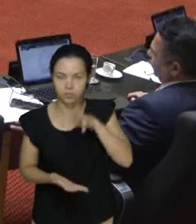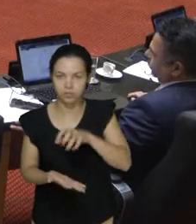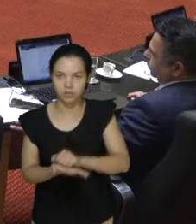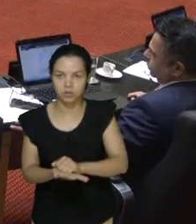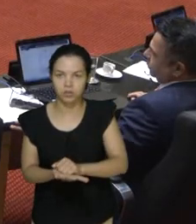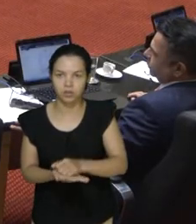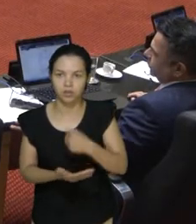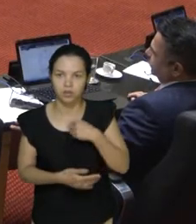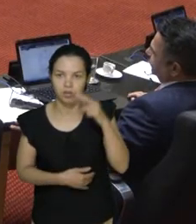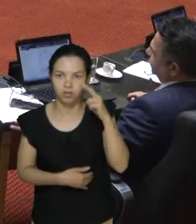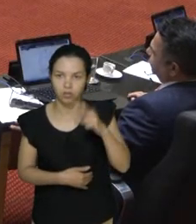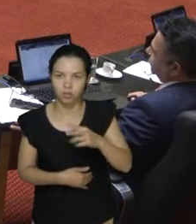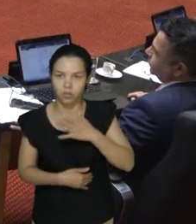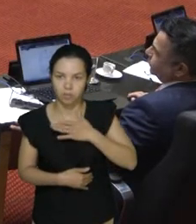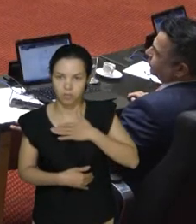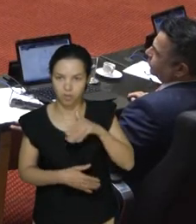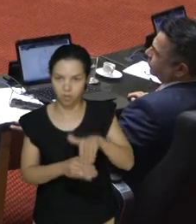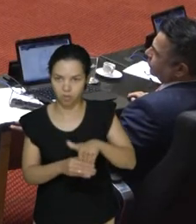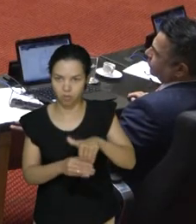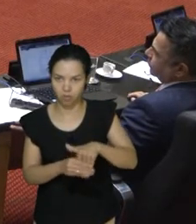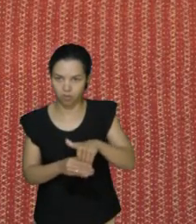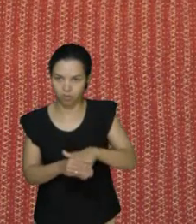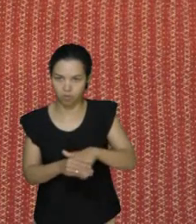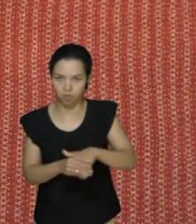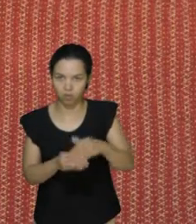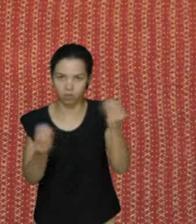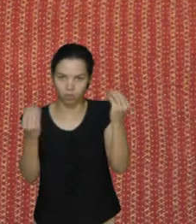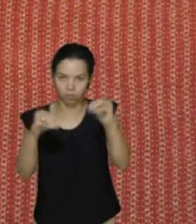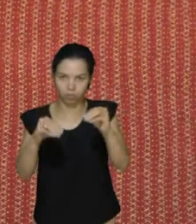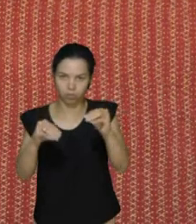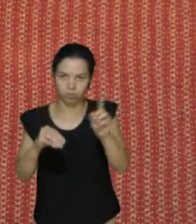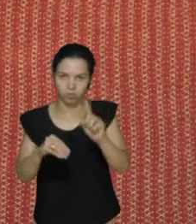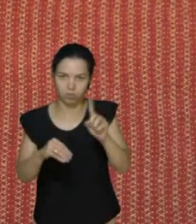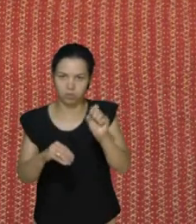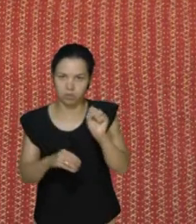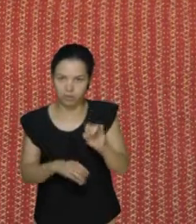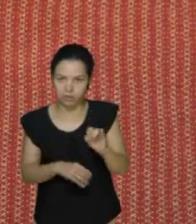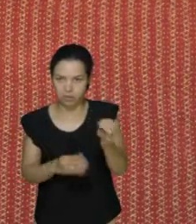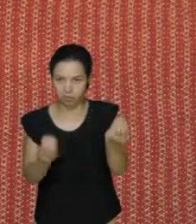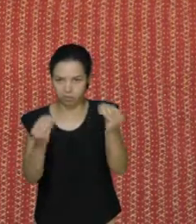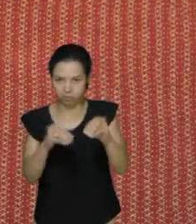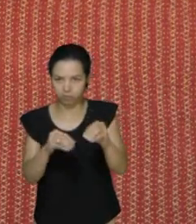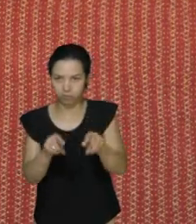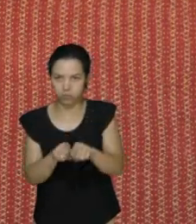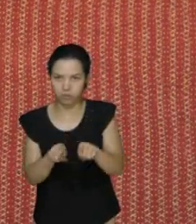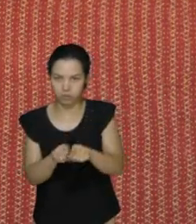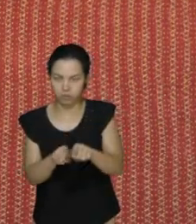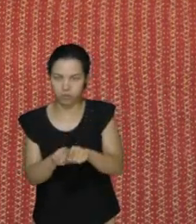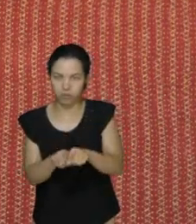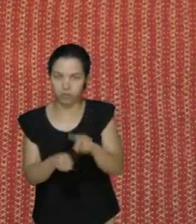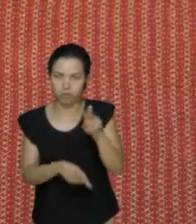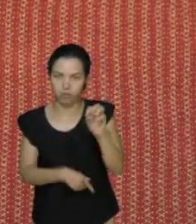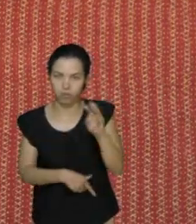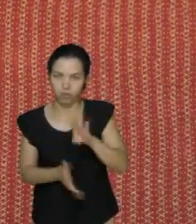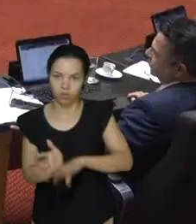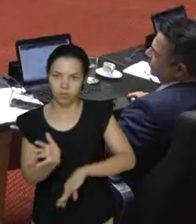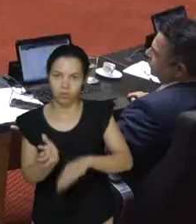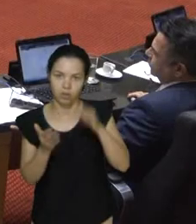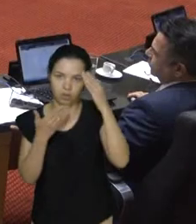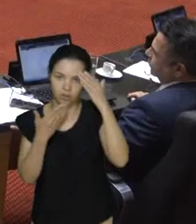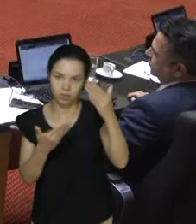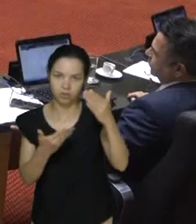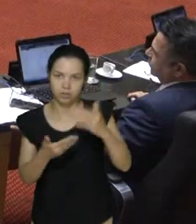observei que não apareceu o meu voto computado. Então, se pudesse computar voto não também neste projeto, fico muito agradecido.